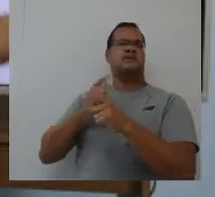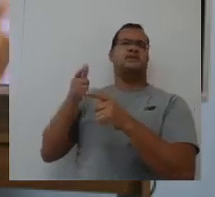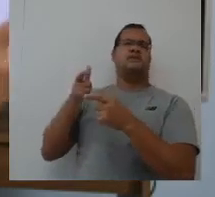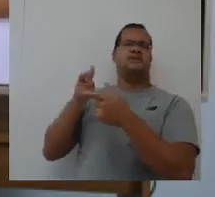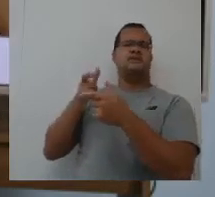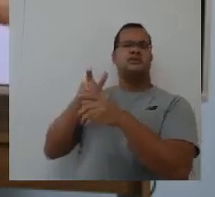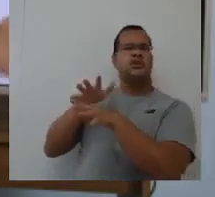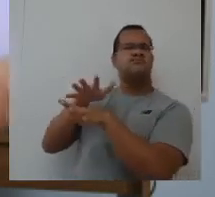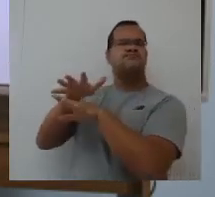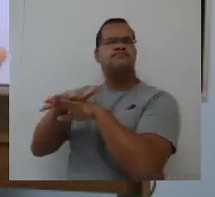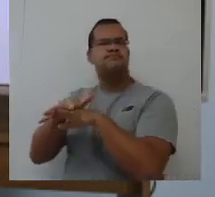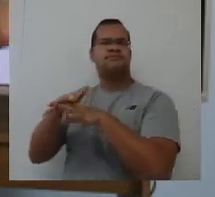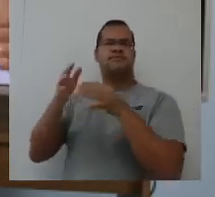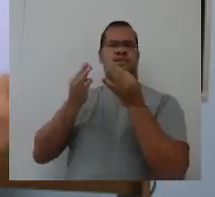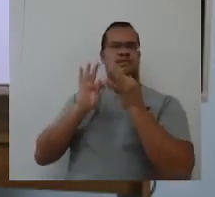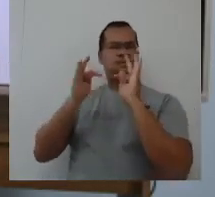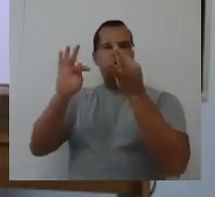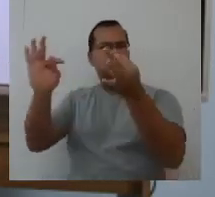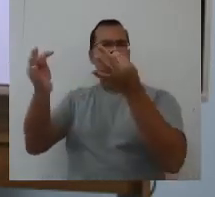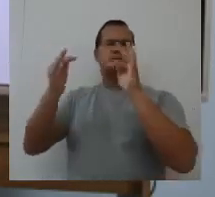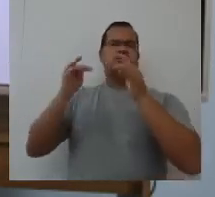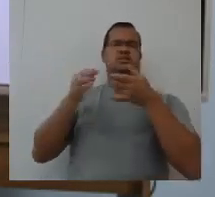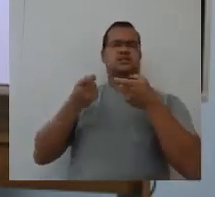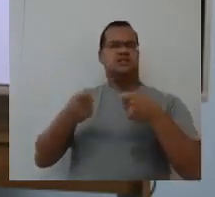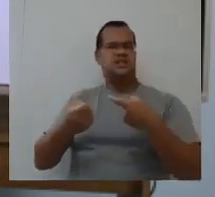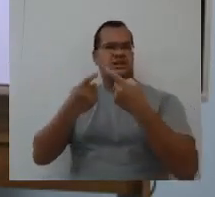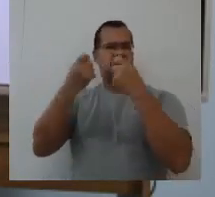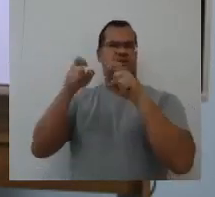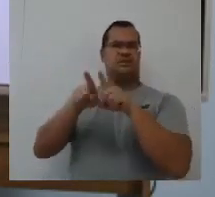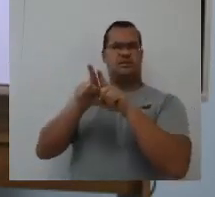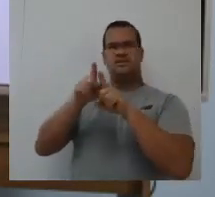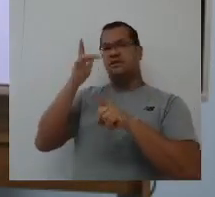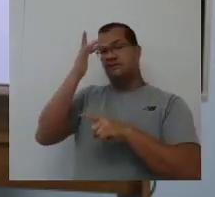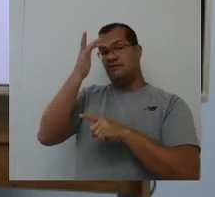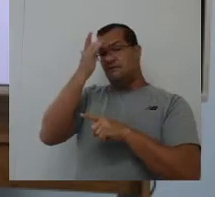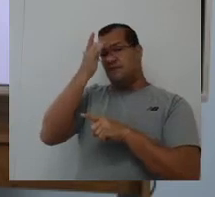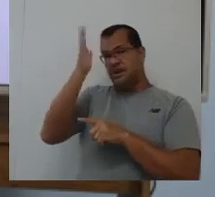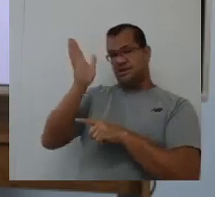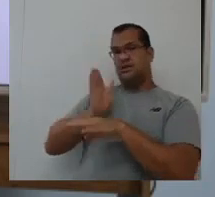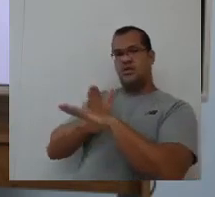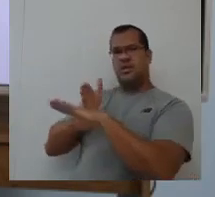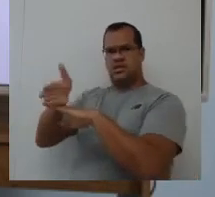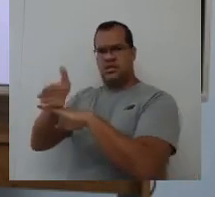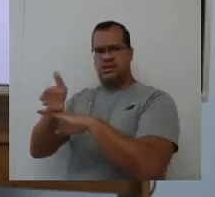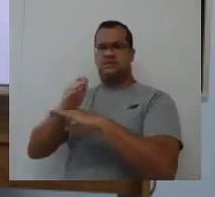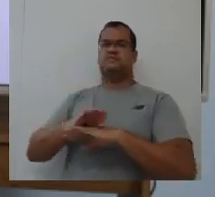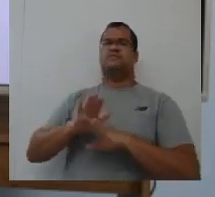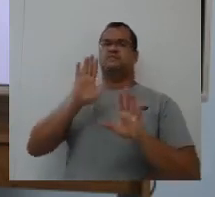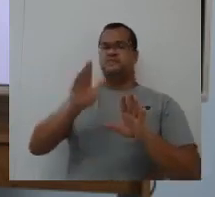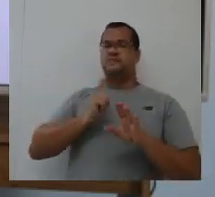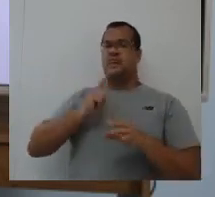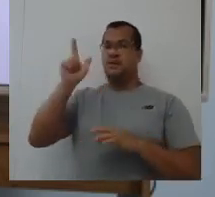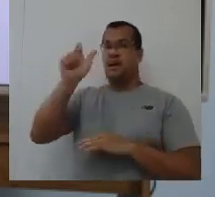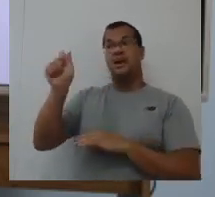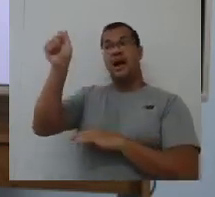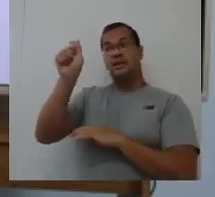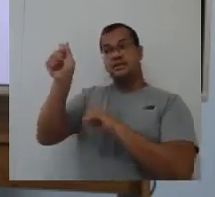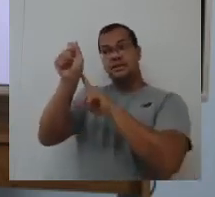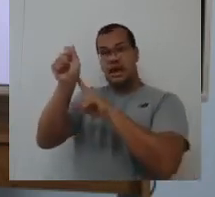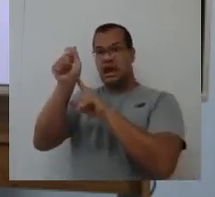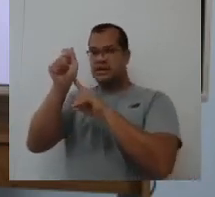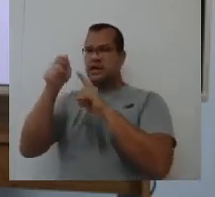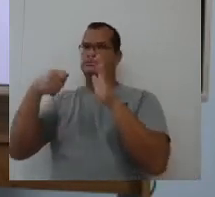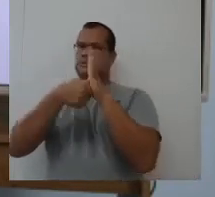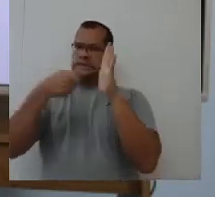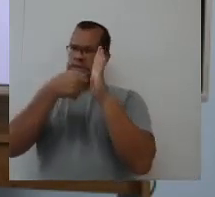e as tecnologias bélicas que os europeus tinham facilitou essa entrada. Dessa forma, as nações asiáticas resistiram duramente. Não foi